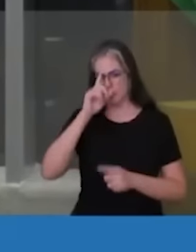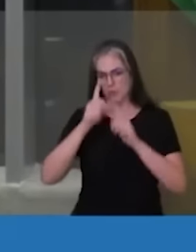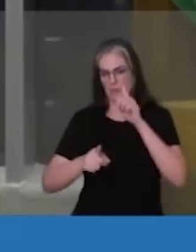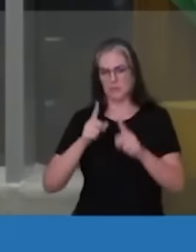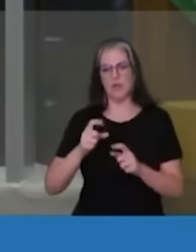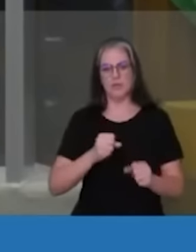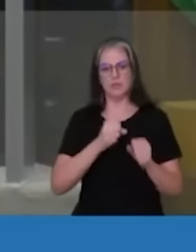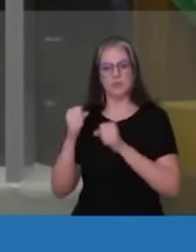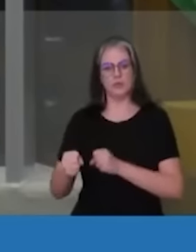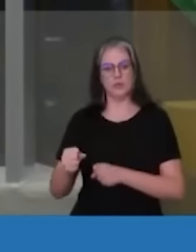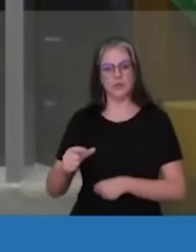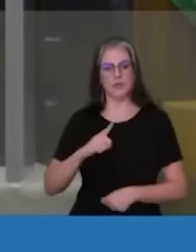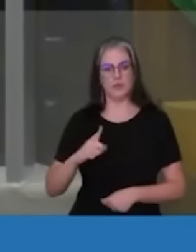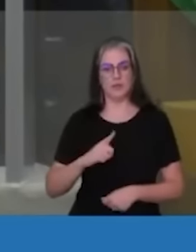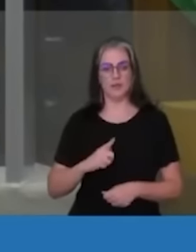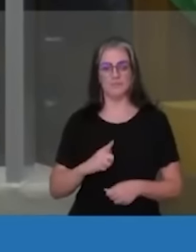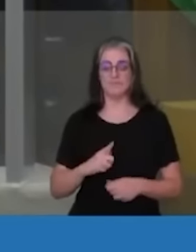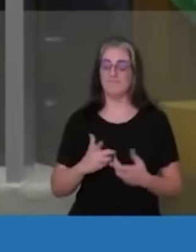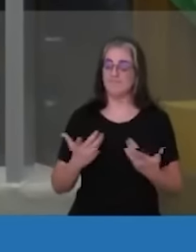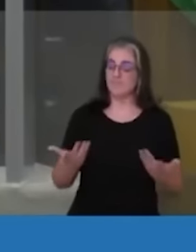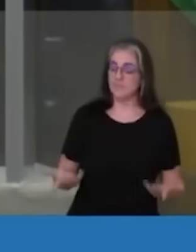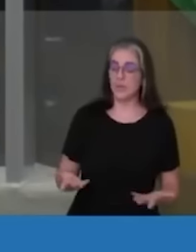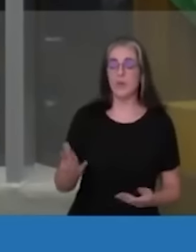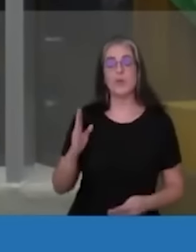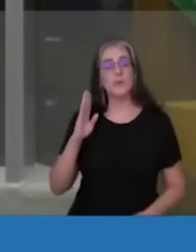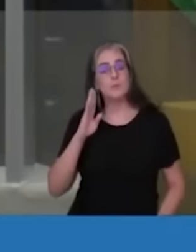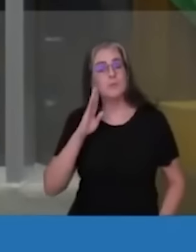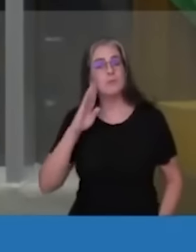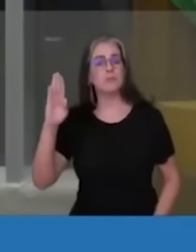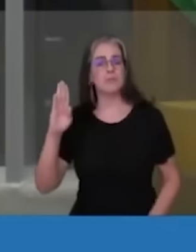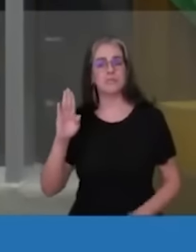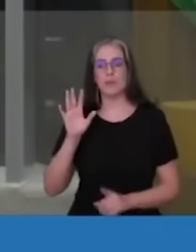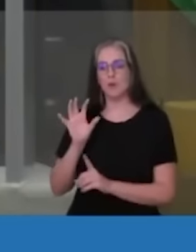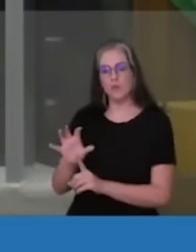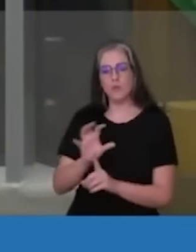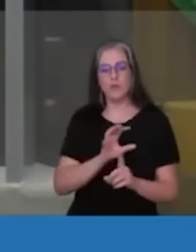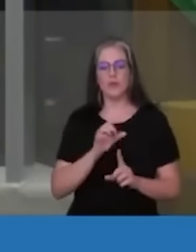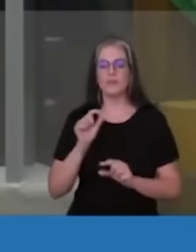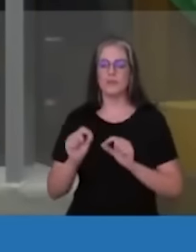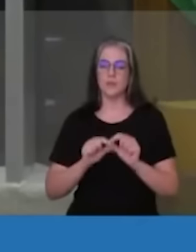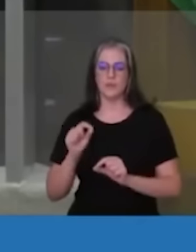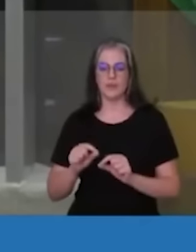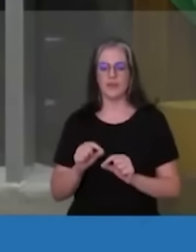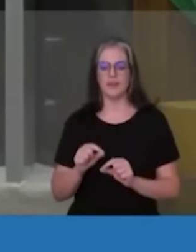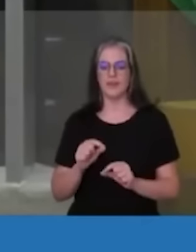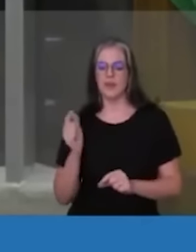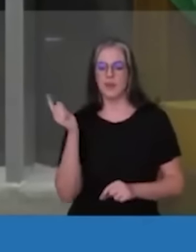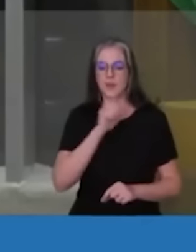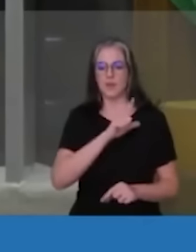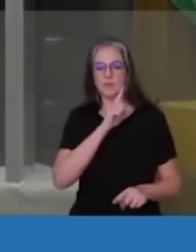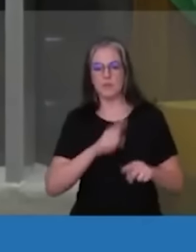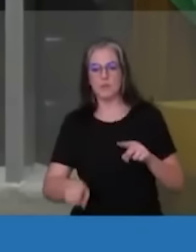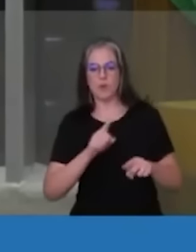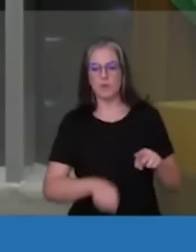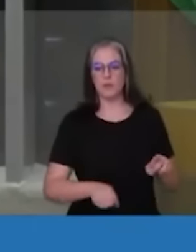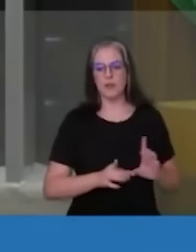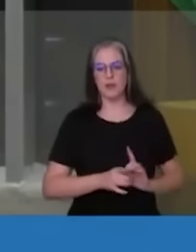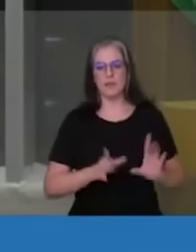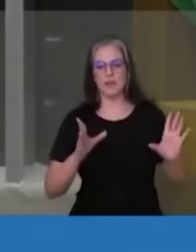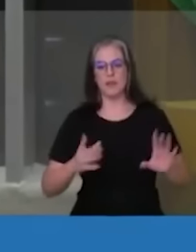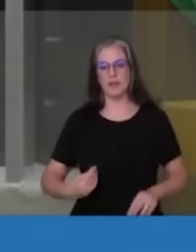poder e que teve como tempero Central o cerceamento das liberdades políticas da liberdade de